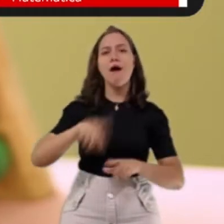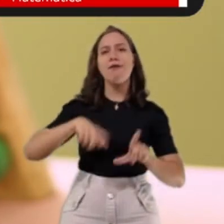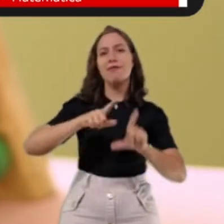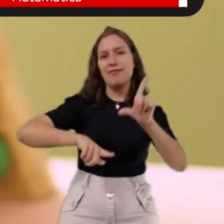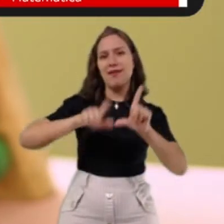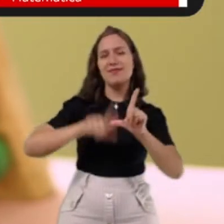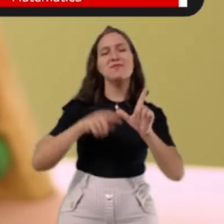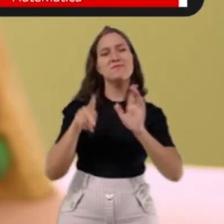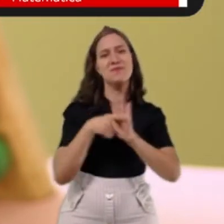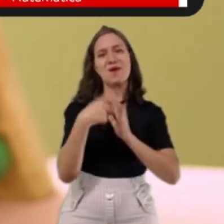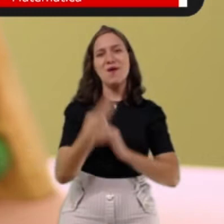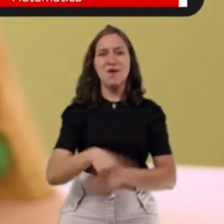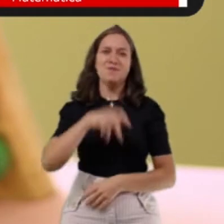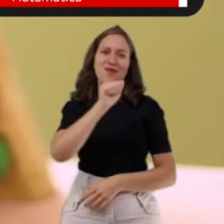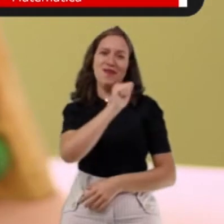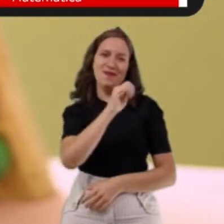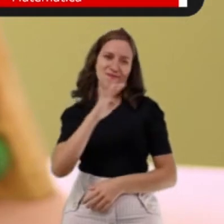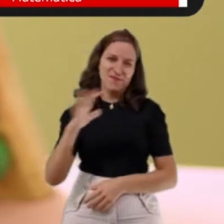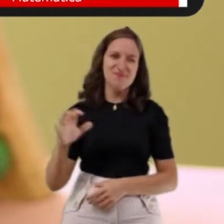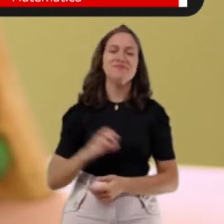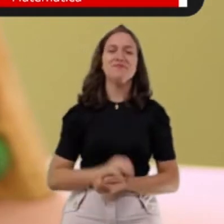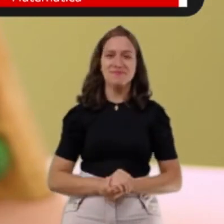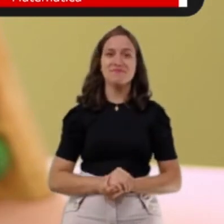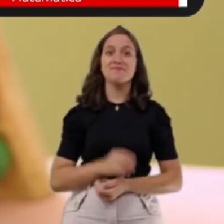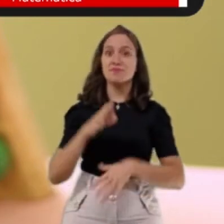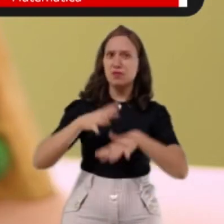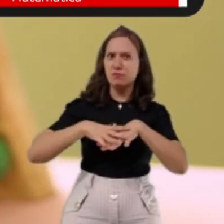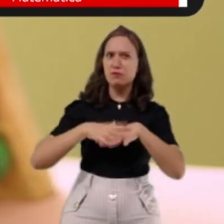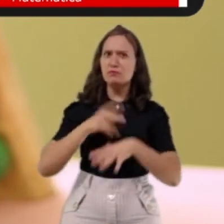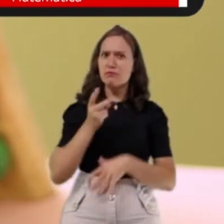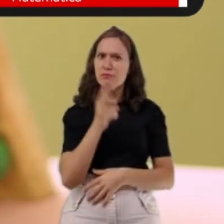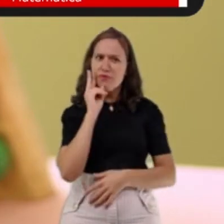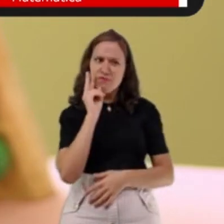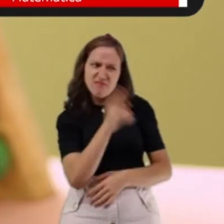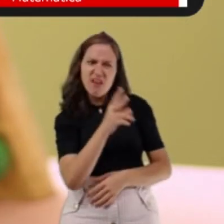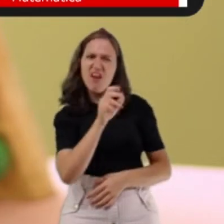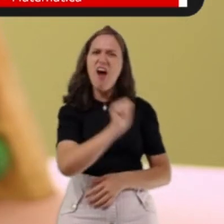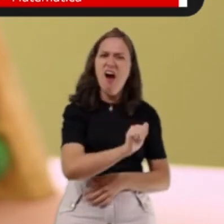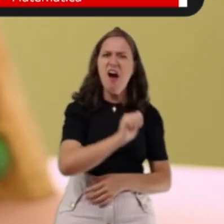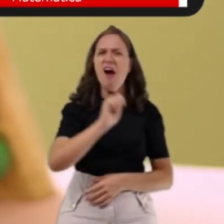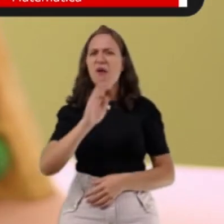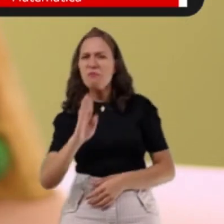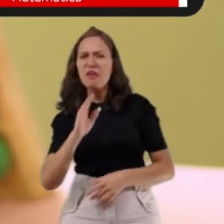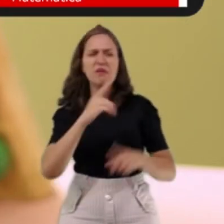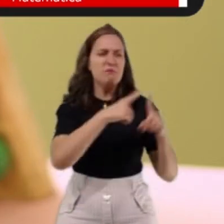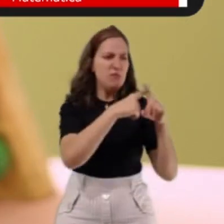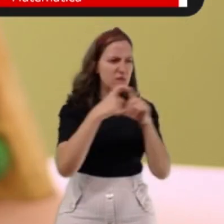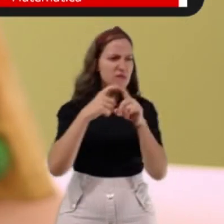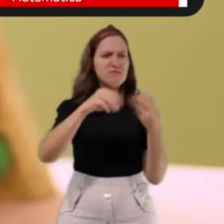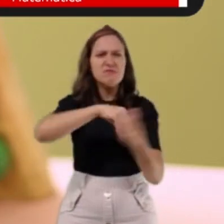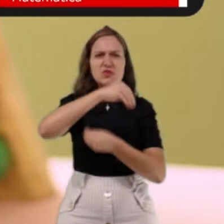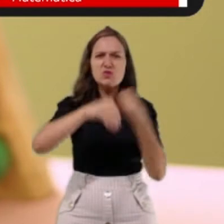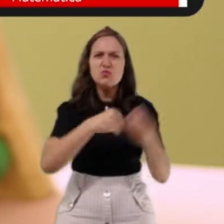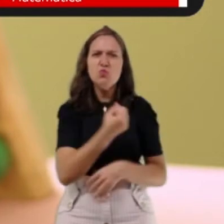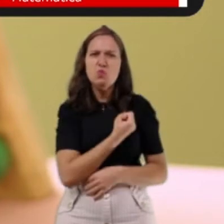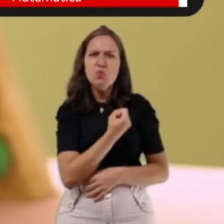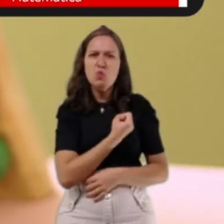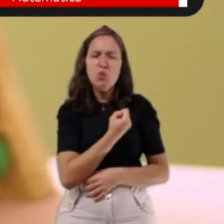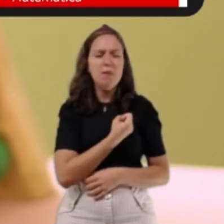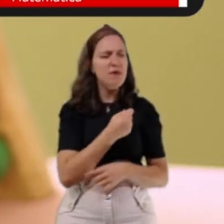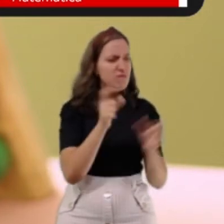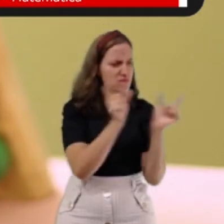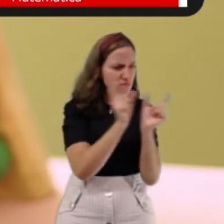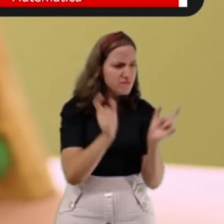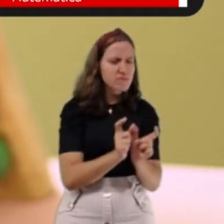nossas letras do alfabeto então em matemática todas as vezes que você vê uma letrinha aí' do alfabeto misturada com algum número nós estamos falando